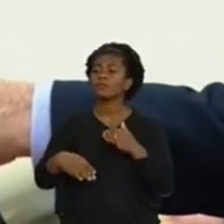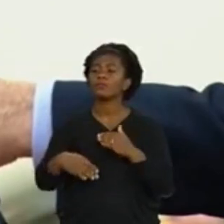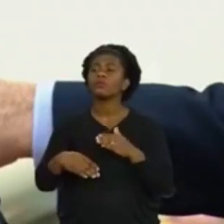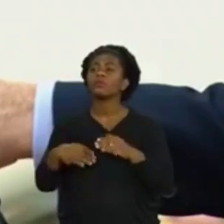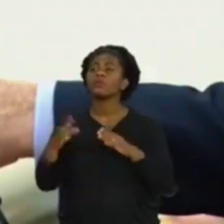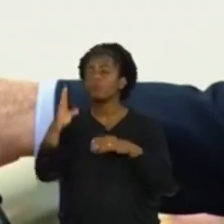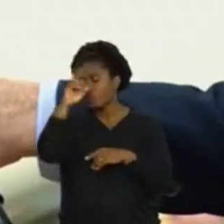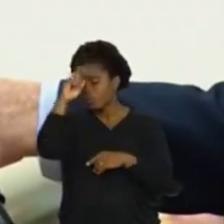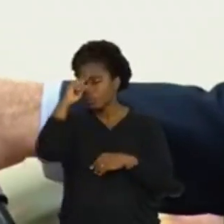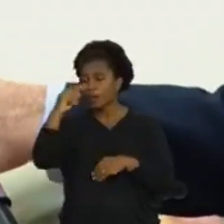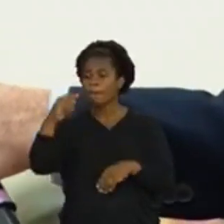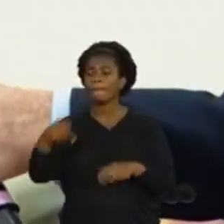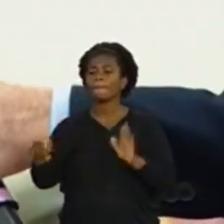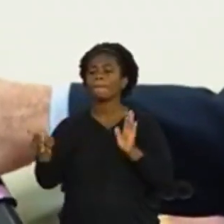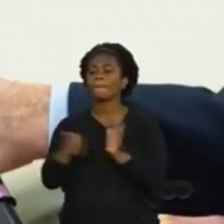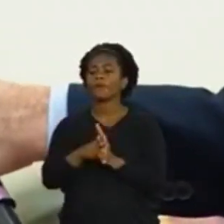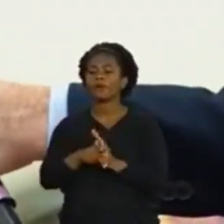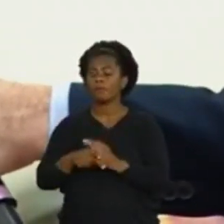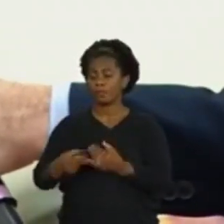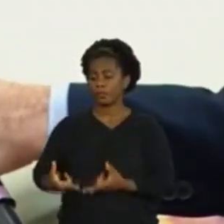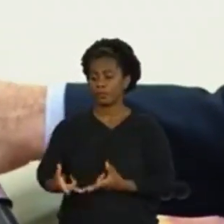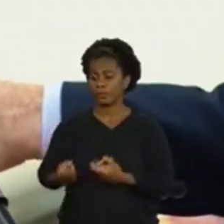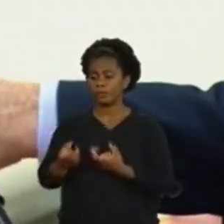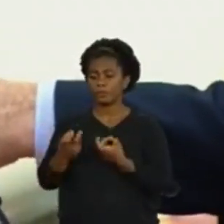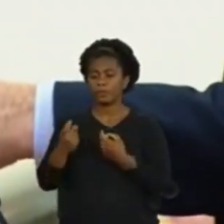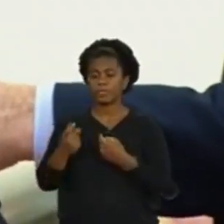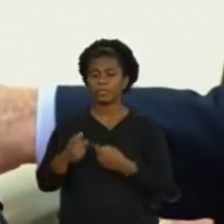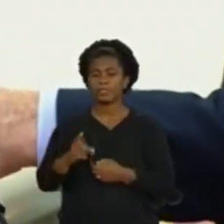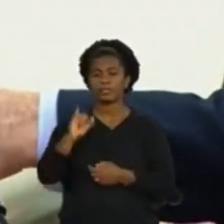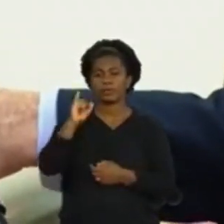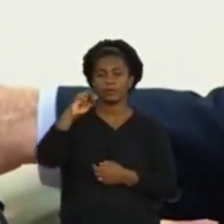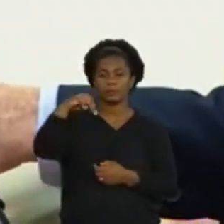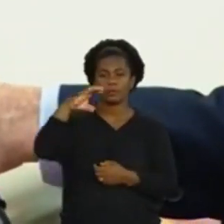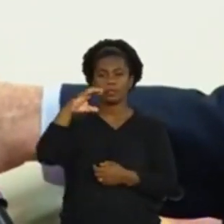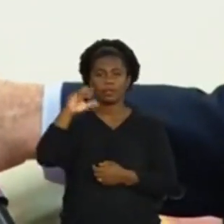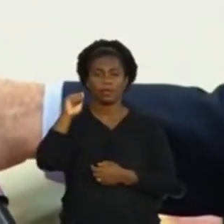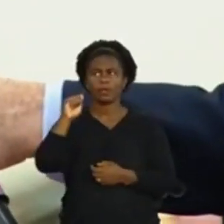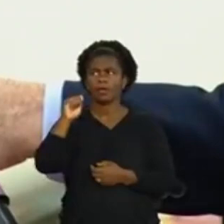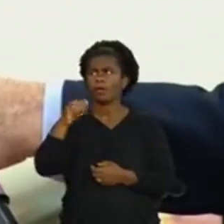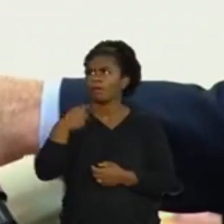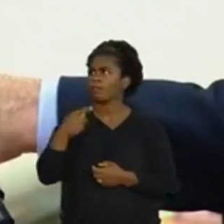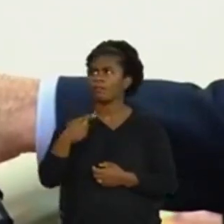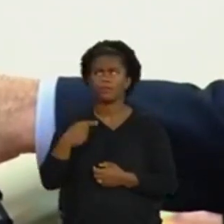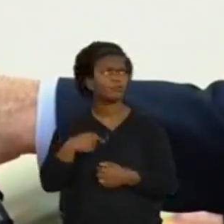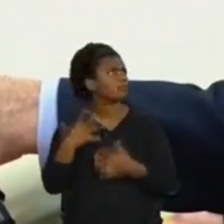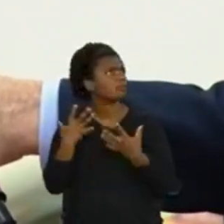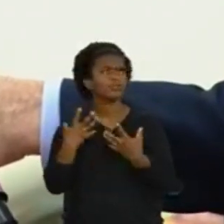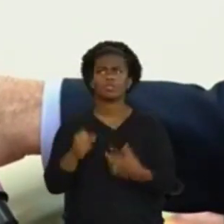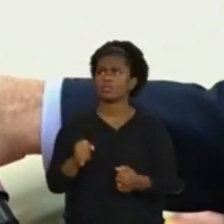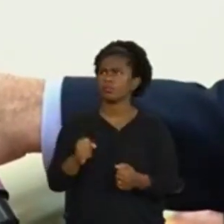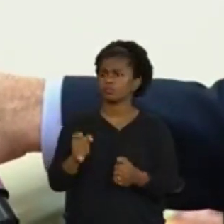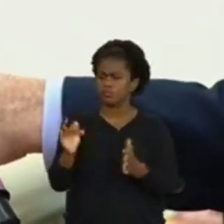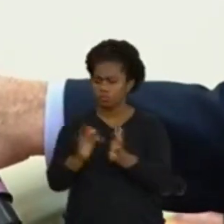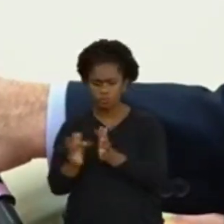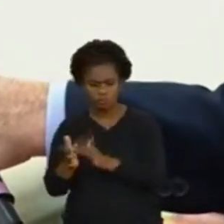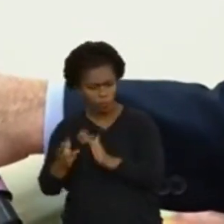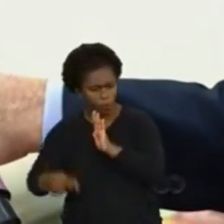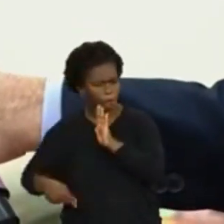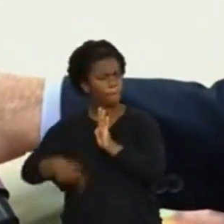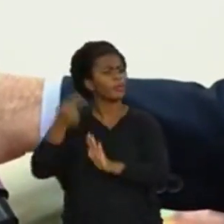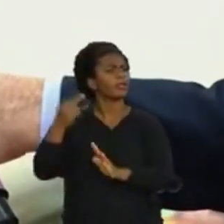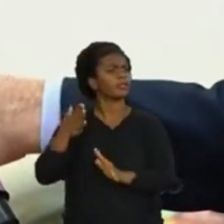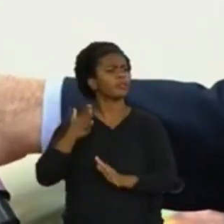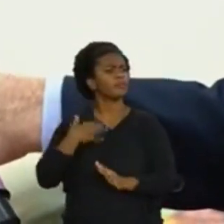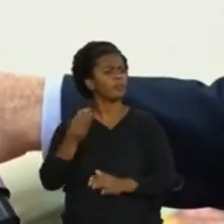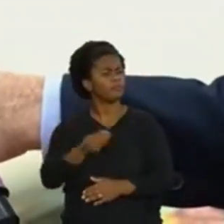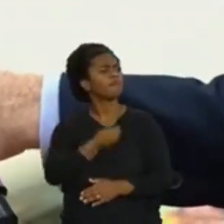não, eu não aceito essa situação não, Jesus vai agir na minha vida, eu vou ficar